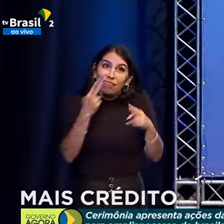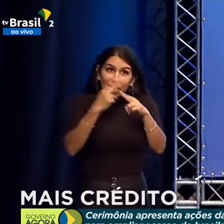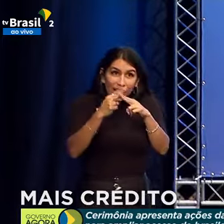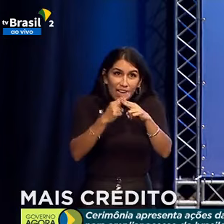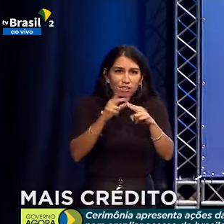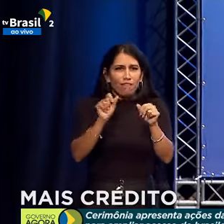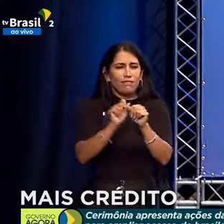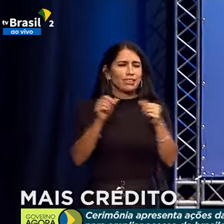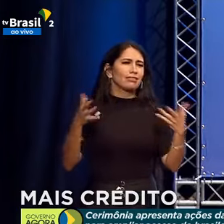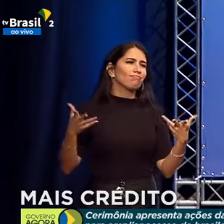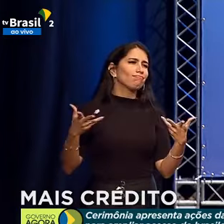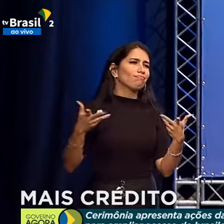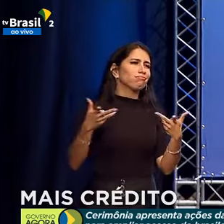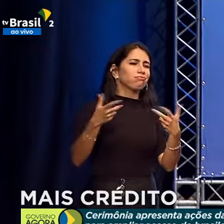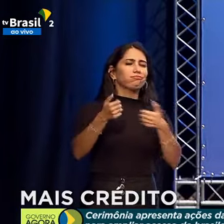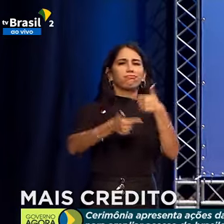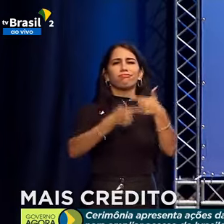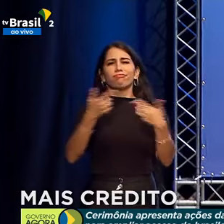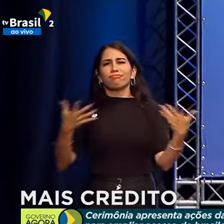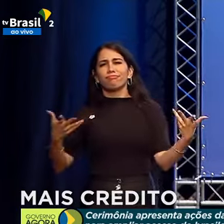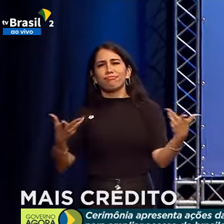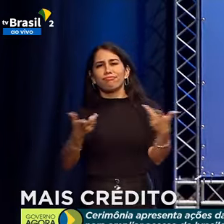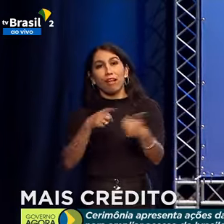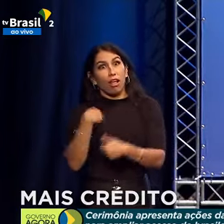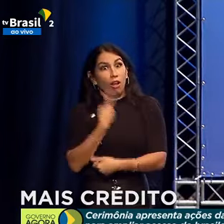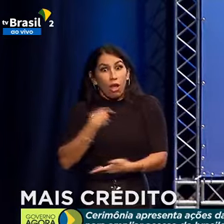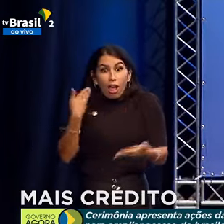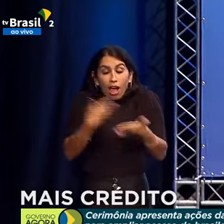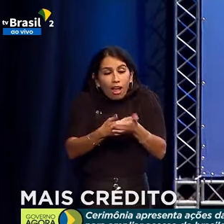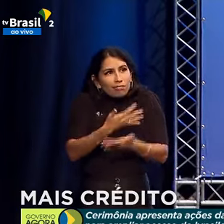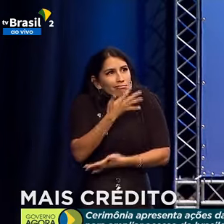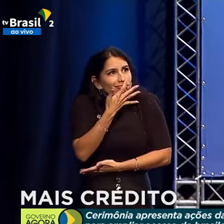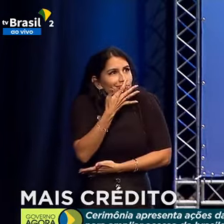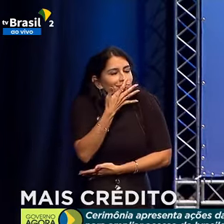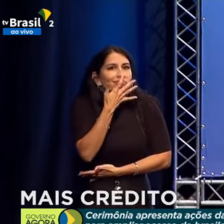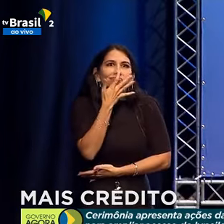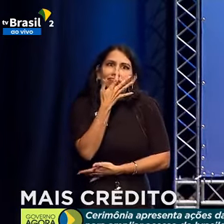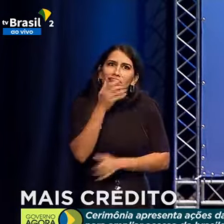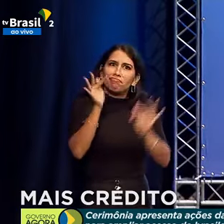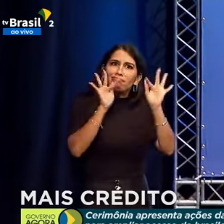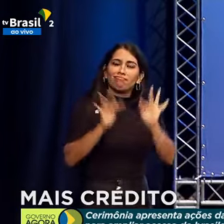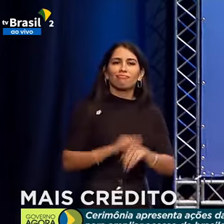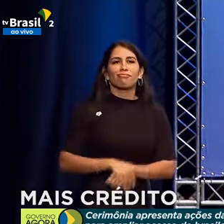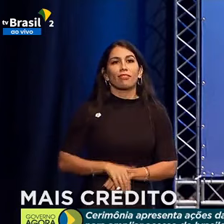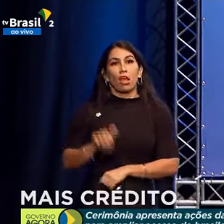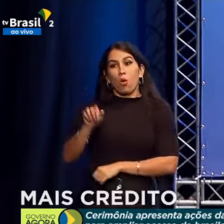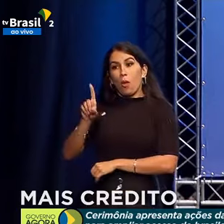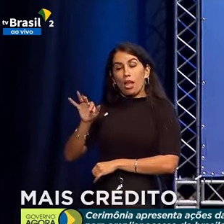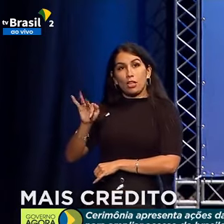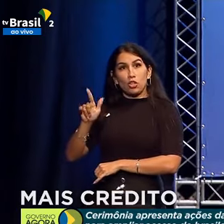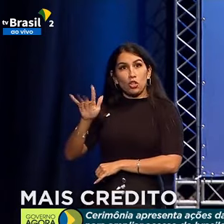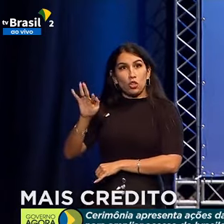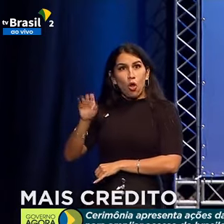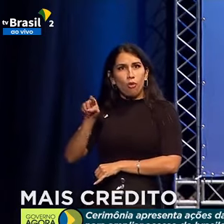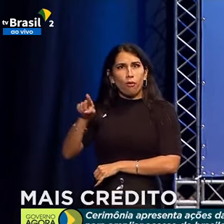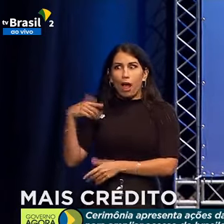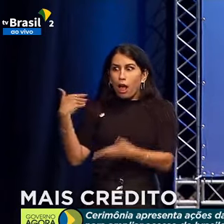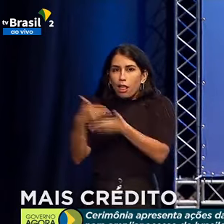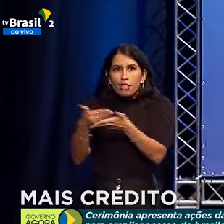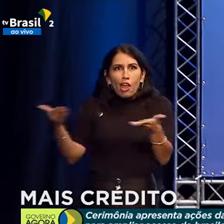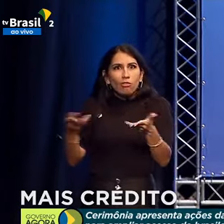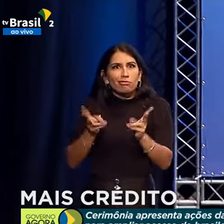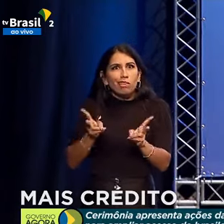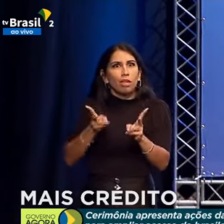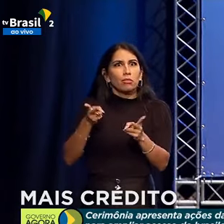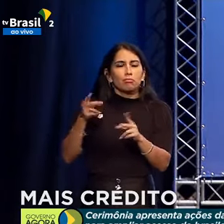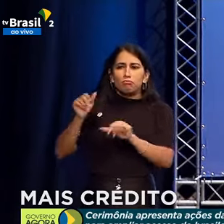extraordinário. E continuamos surpreendendo. O Adolfo inovando o tempo inteiro, quer dizer, um programa extraordinário